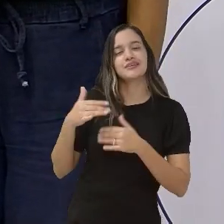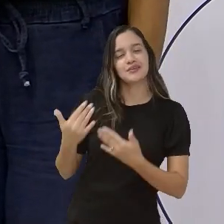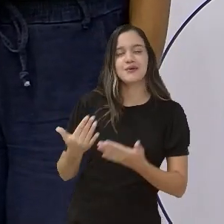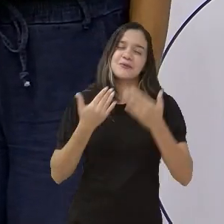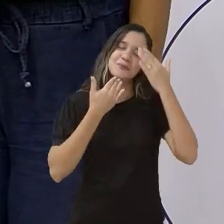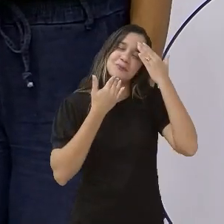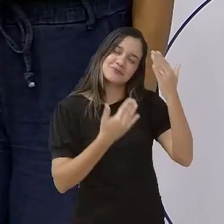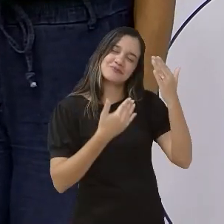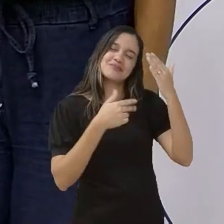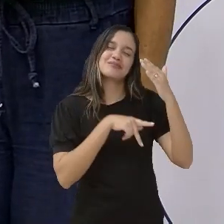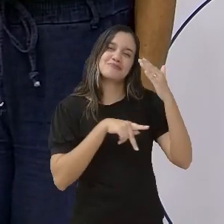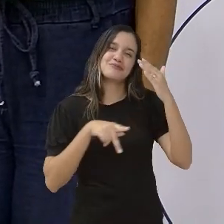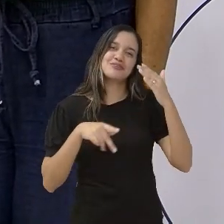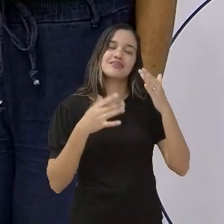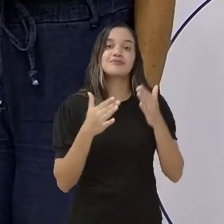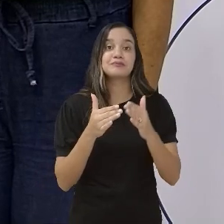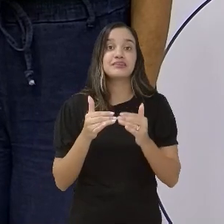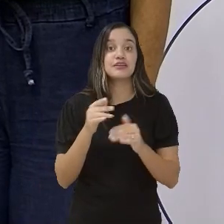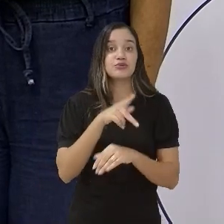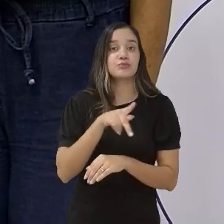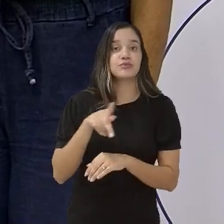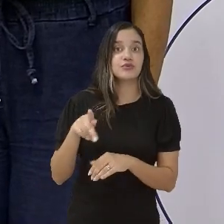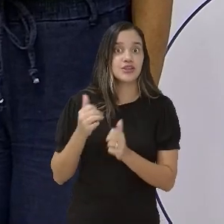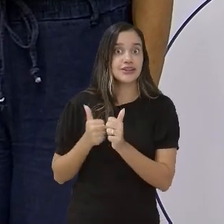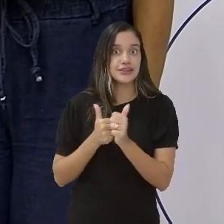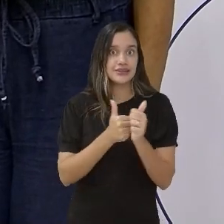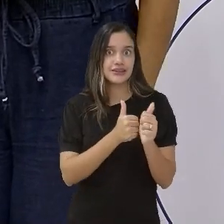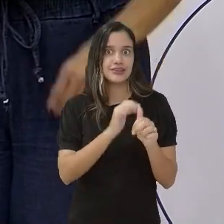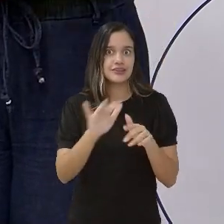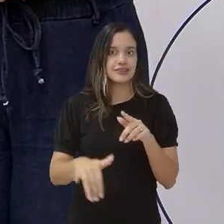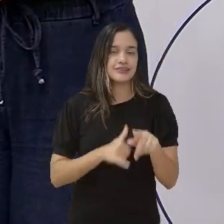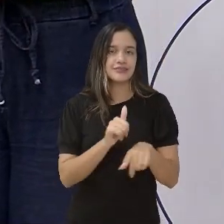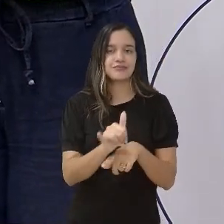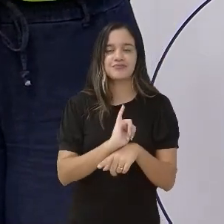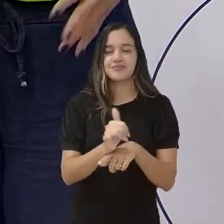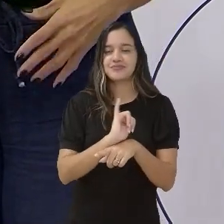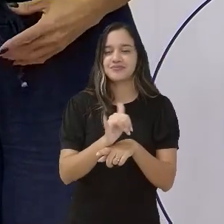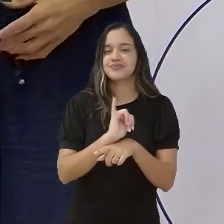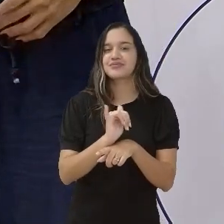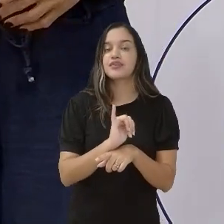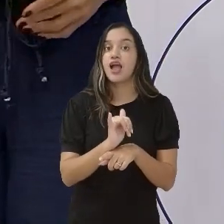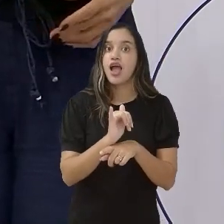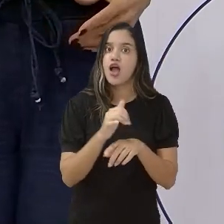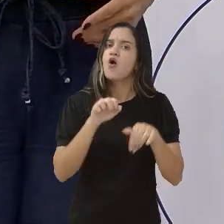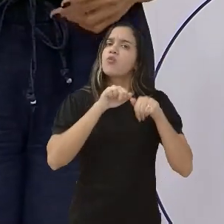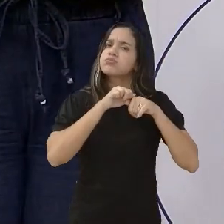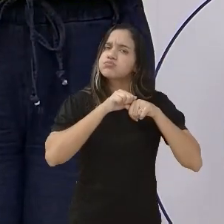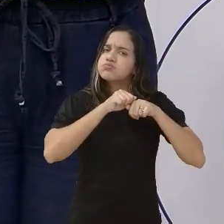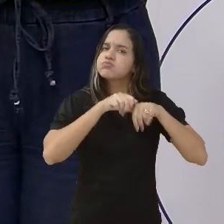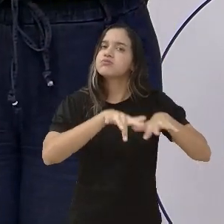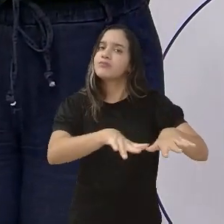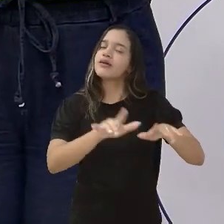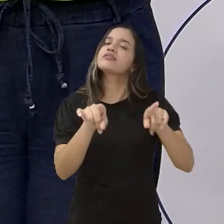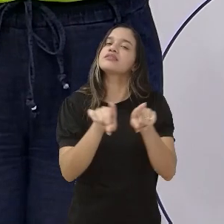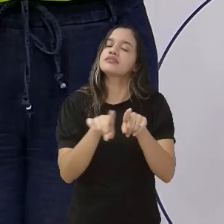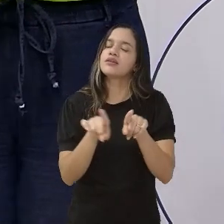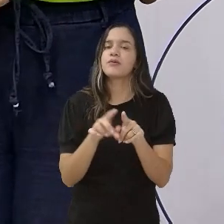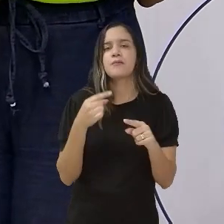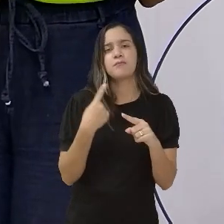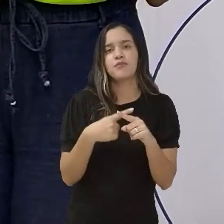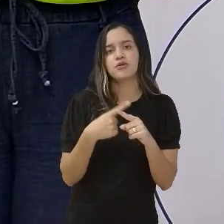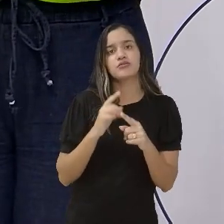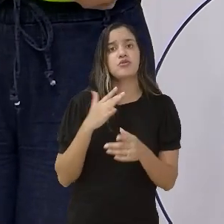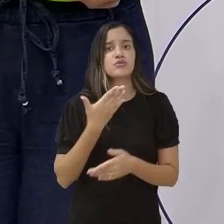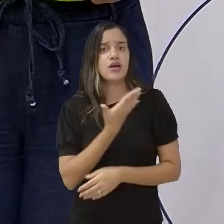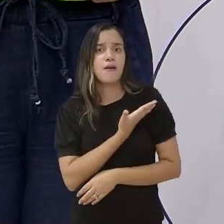obrigada, professora. E vamos pedir para que os professores sigam a gente no canal. Pois é, segue, né? Compartilha, porque às vezes um professor, um nosso